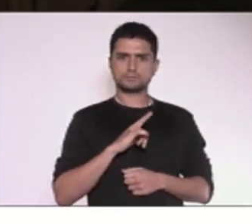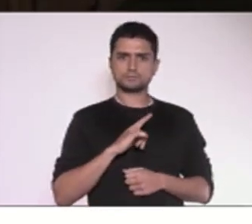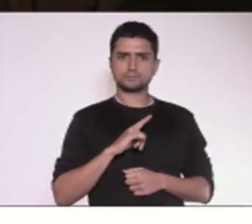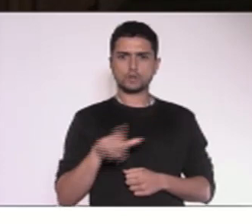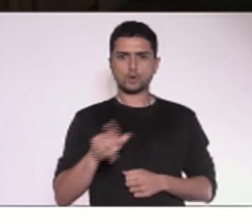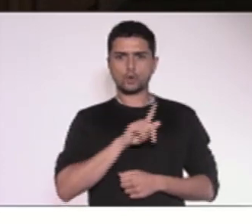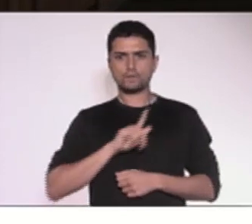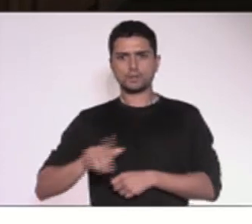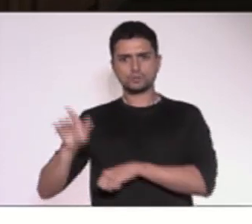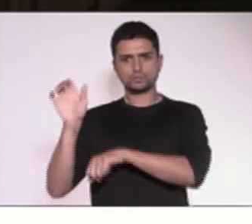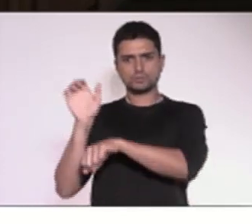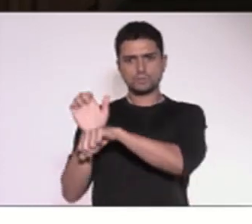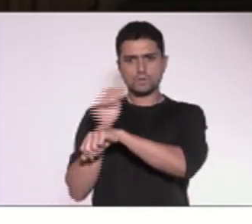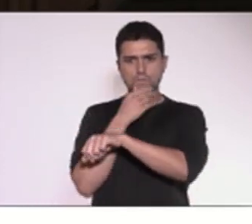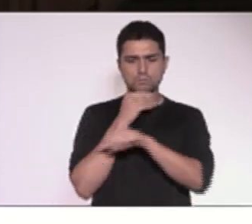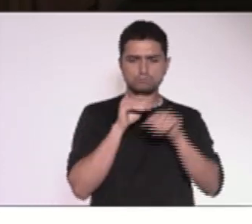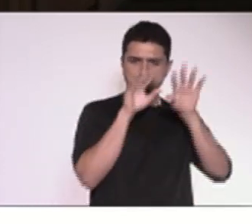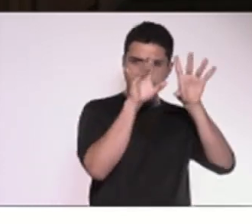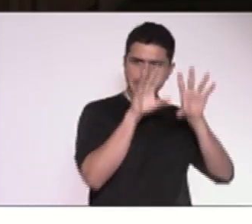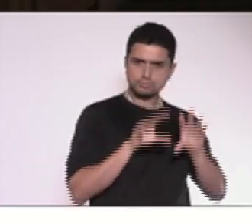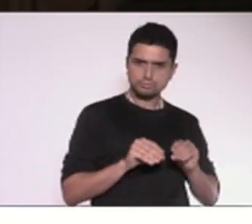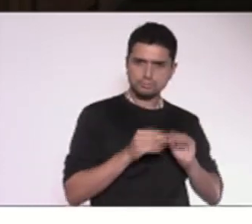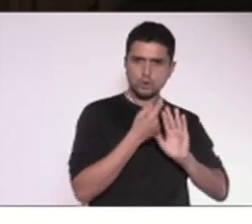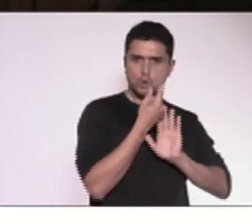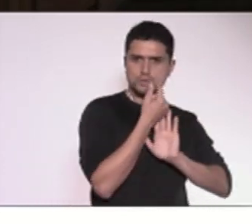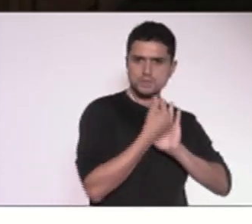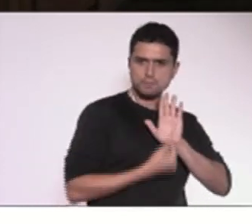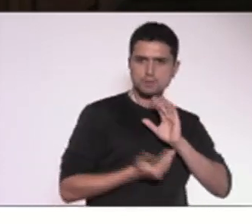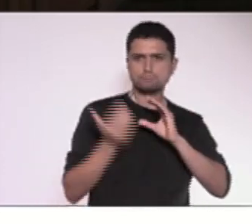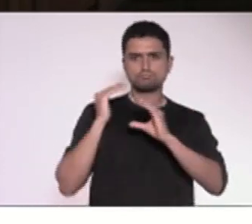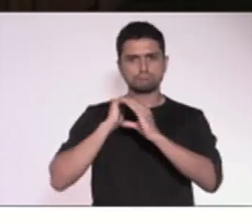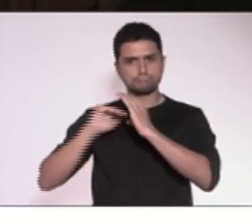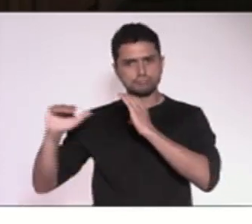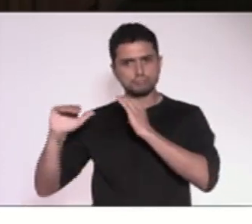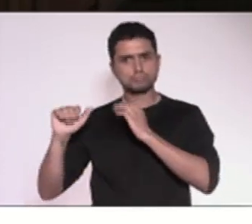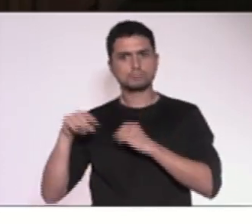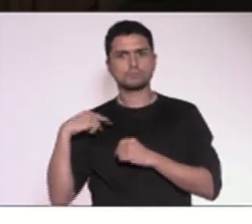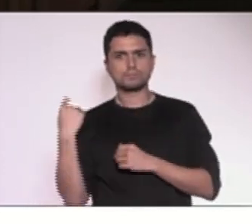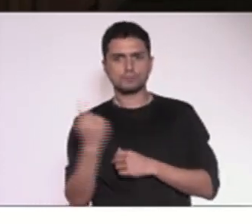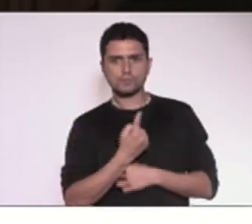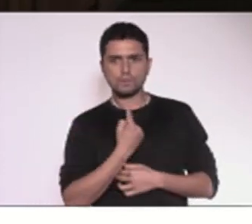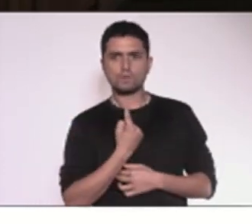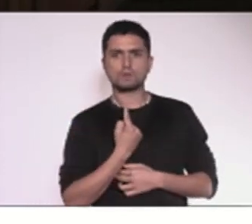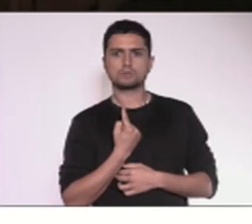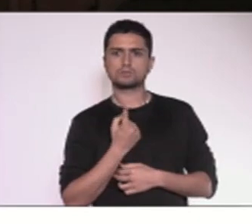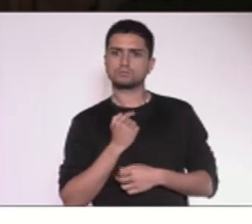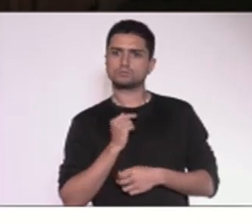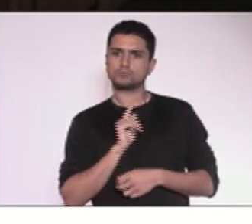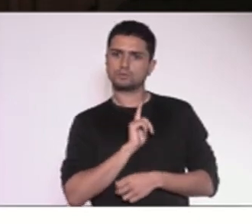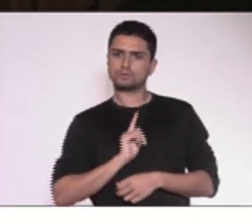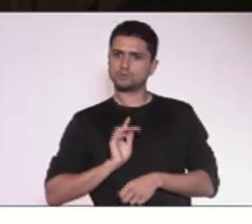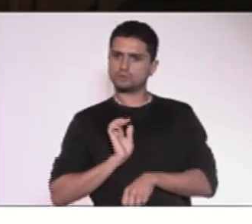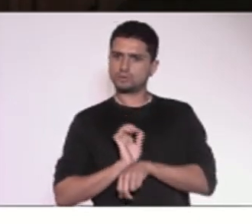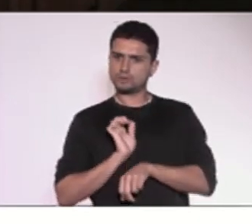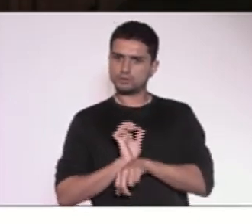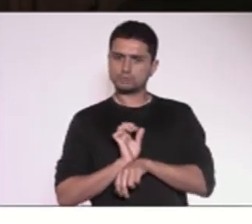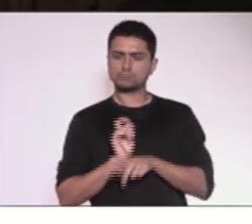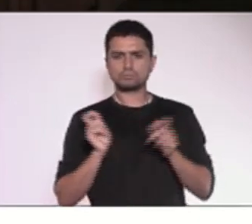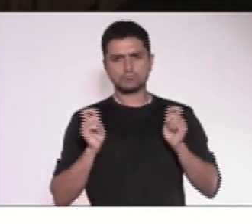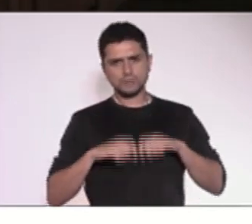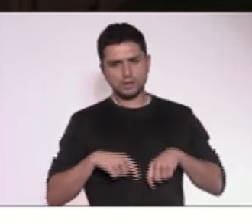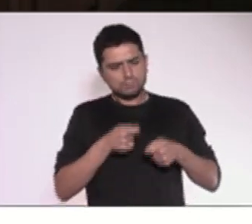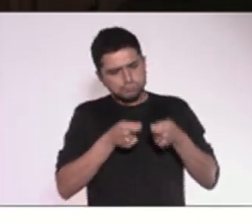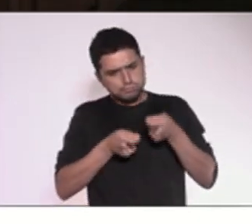aquilo que economizou em termos orçamentários para que nós pudéssemos implementar